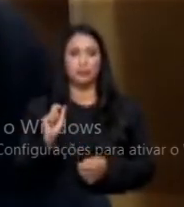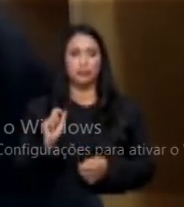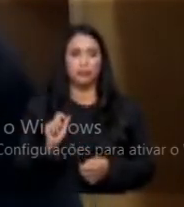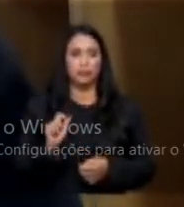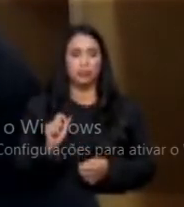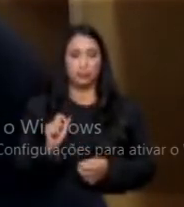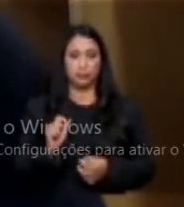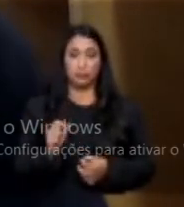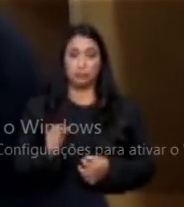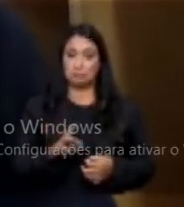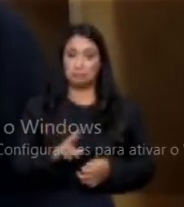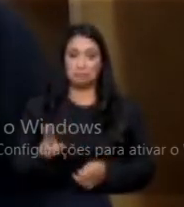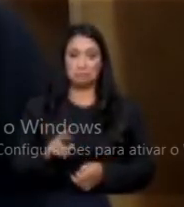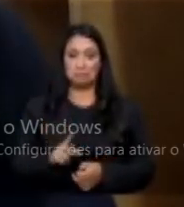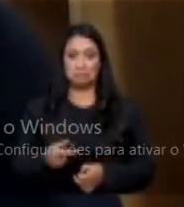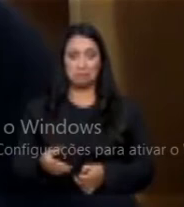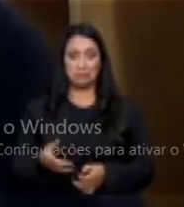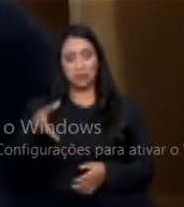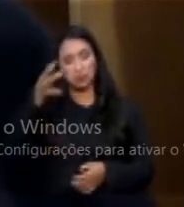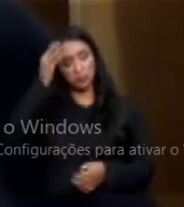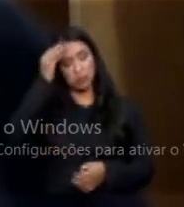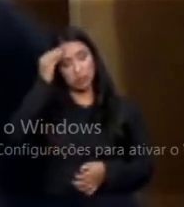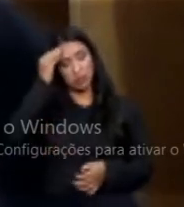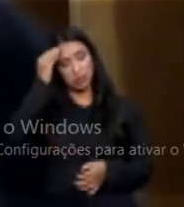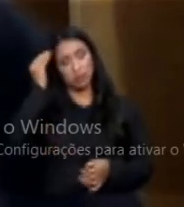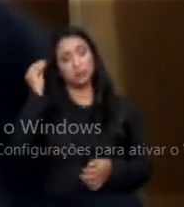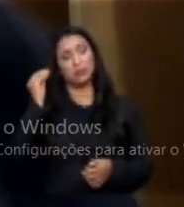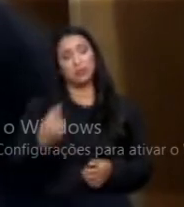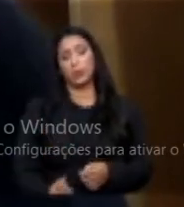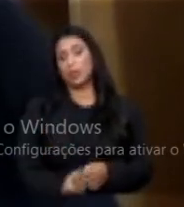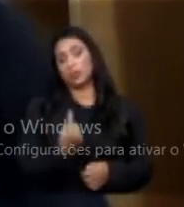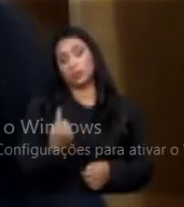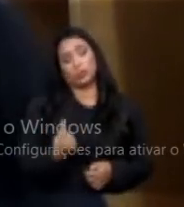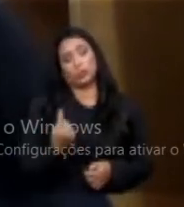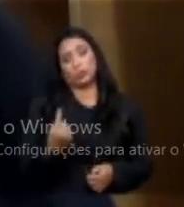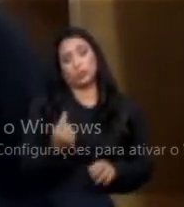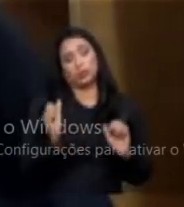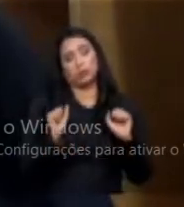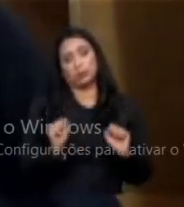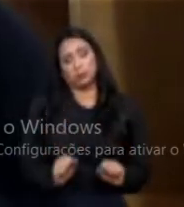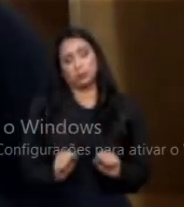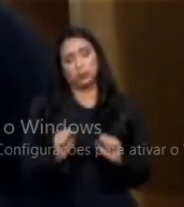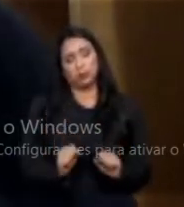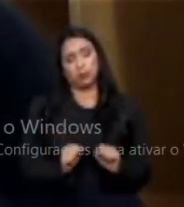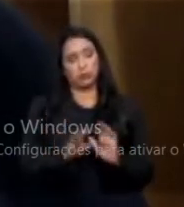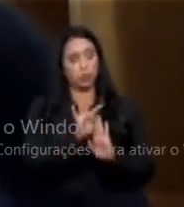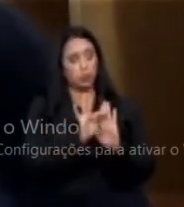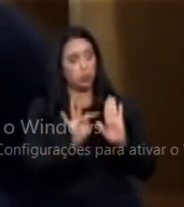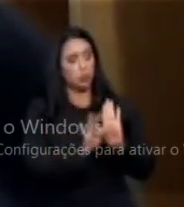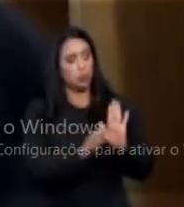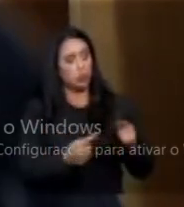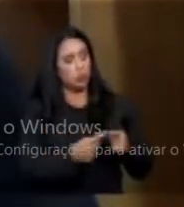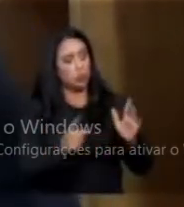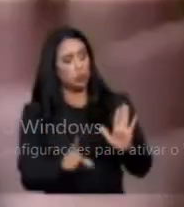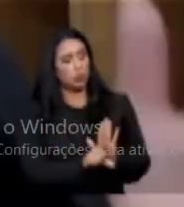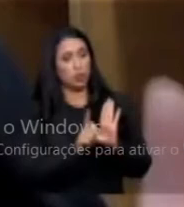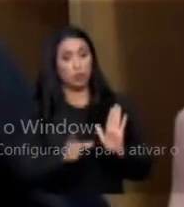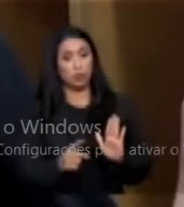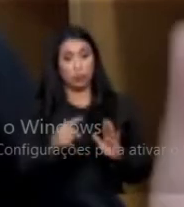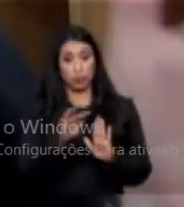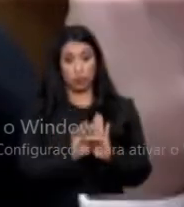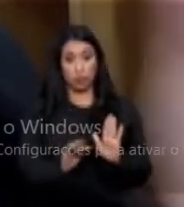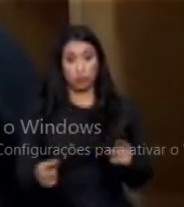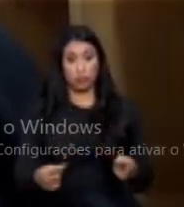postulantes, mas não é uma leitura possível, não é a única leitura possível do texto legal. O texto